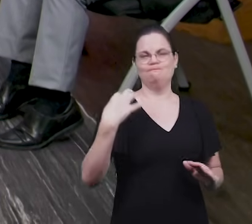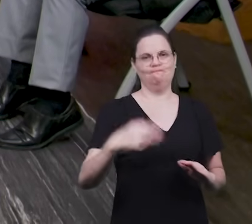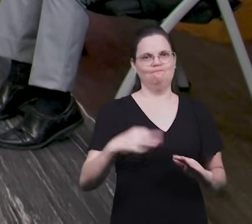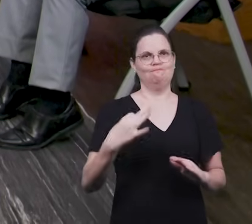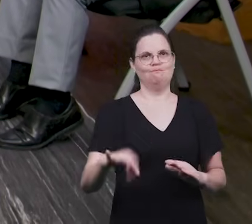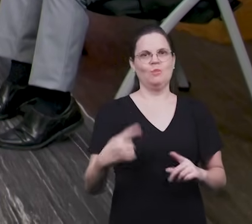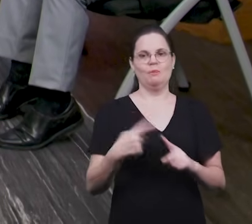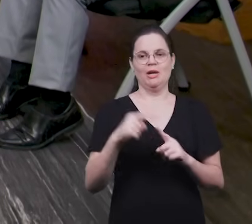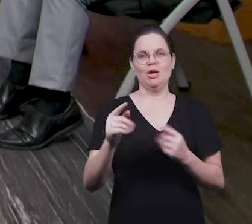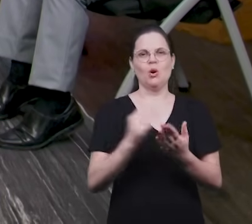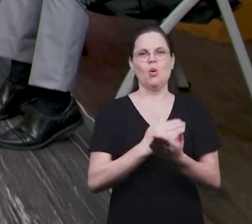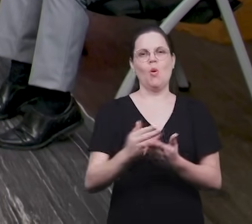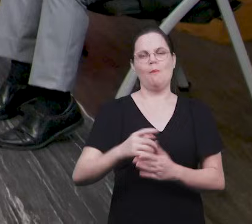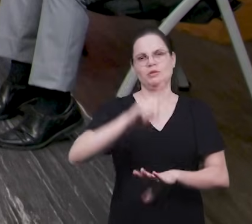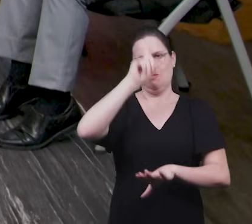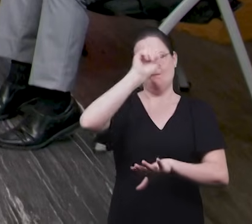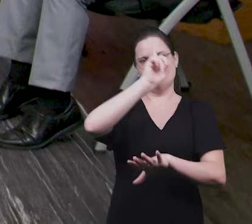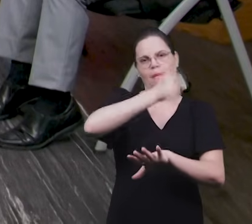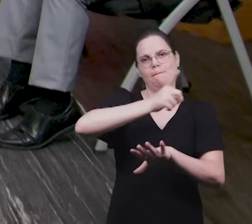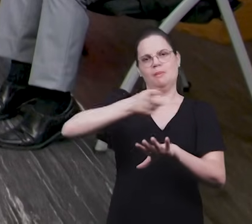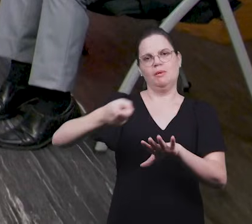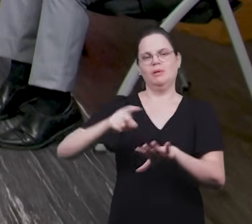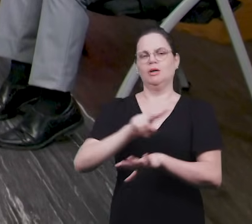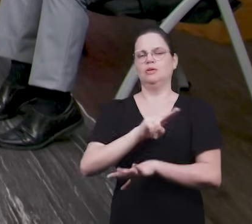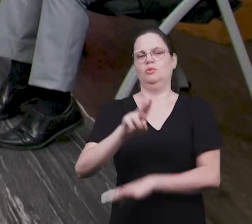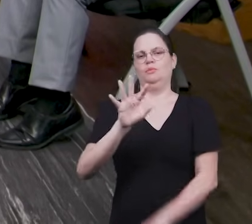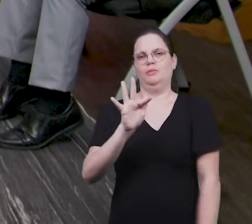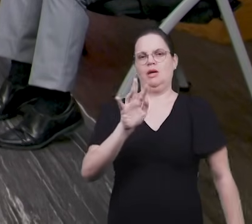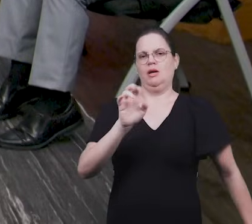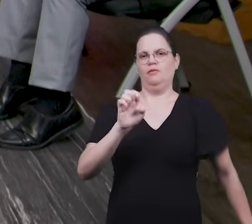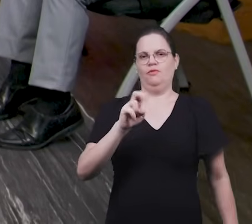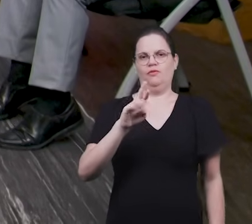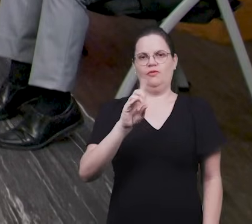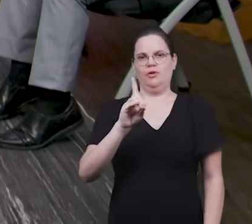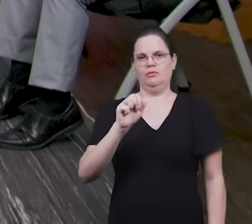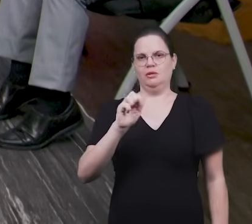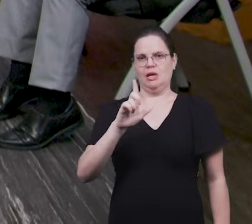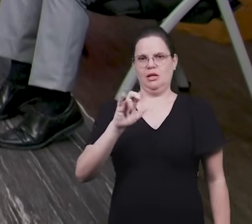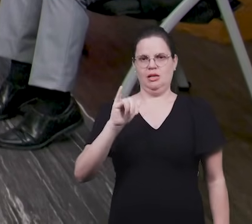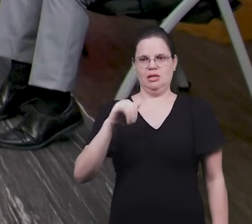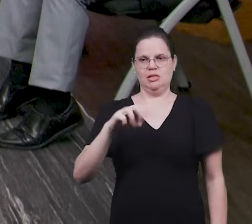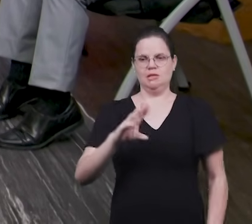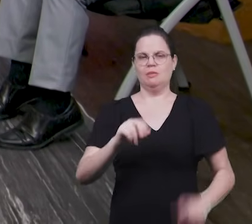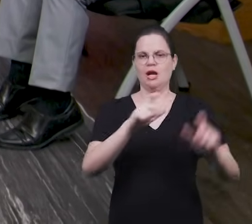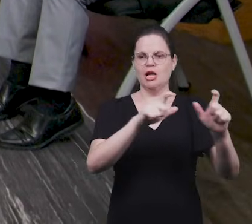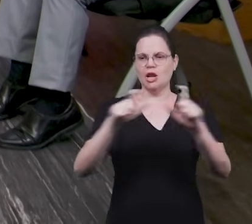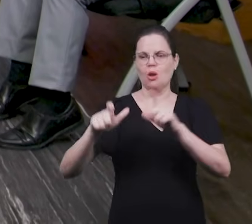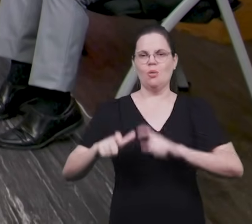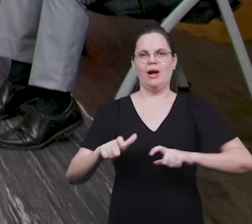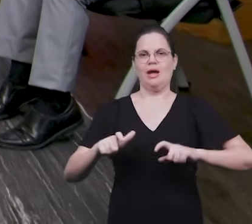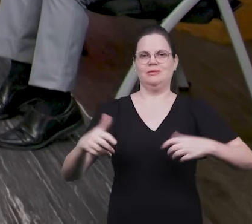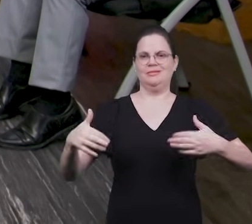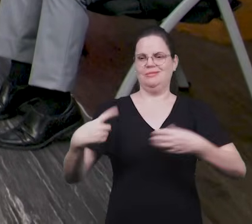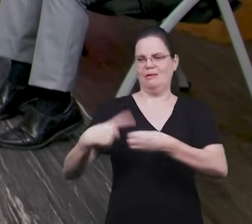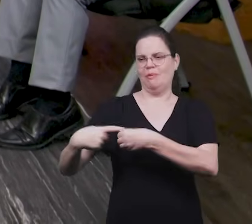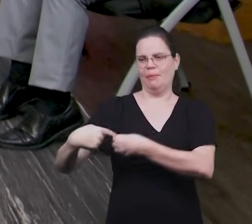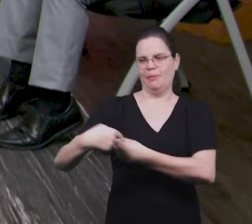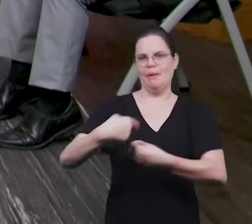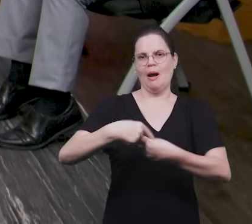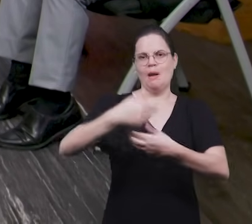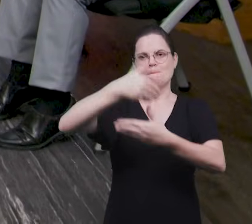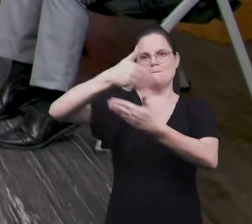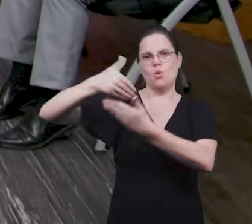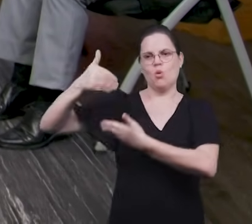aparece o feudalismo. O feudalismo eram pequenas cidades, né, amuradas, onde havia ali